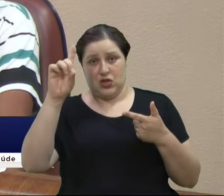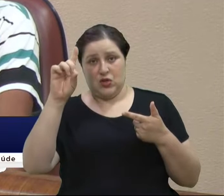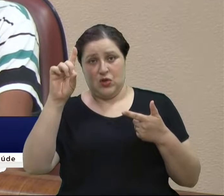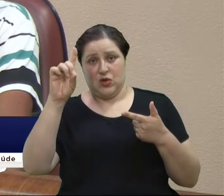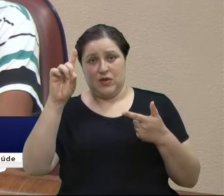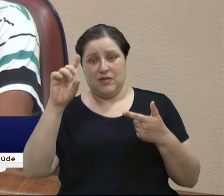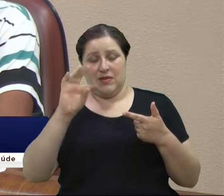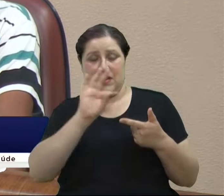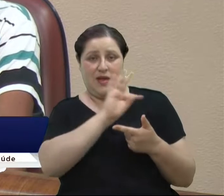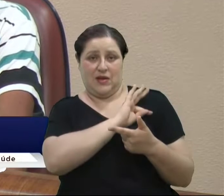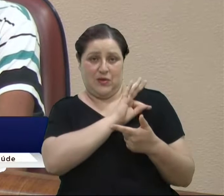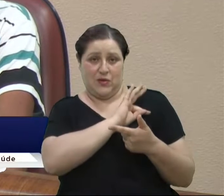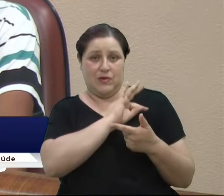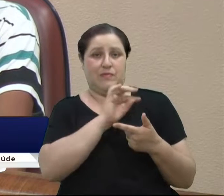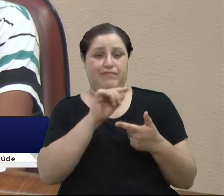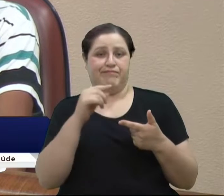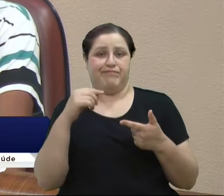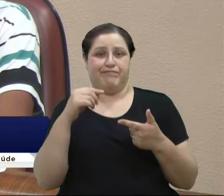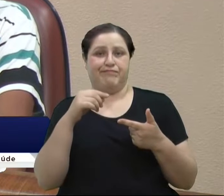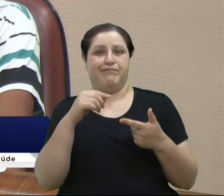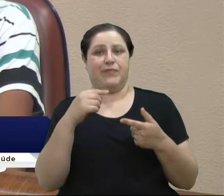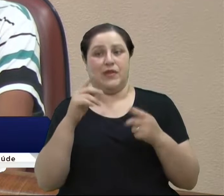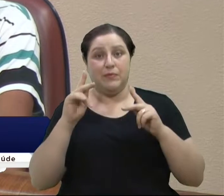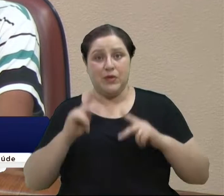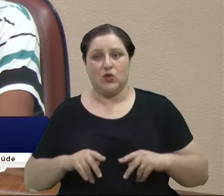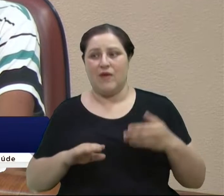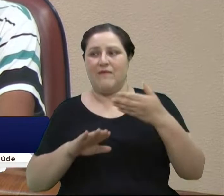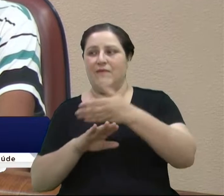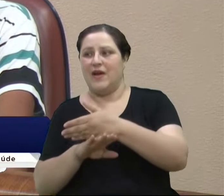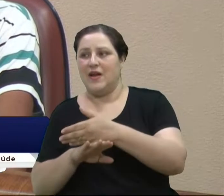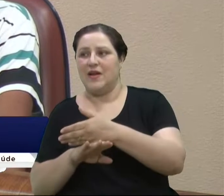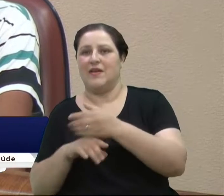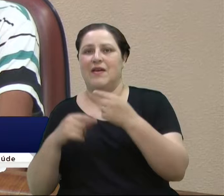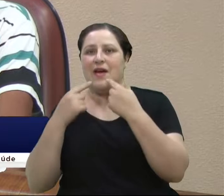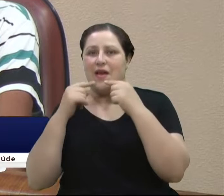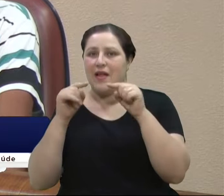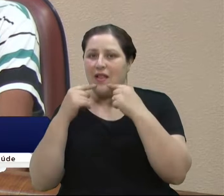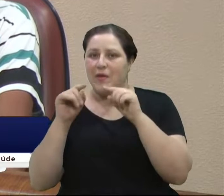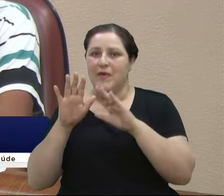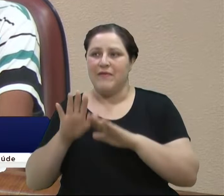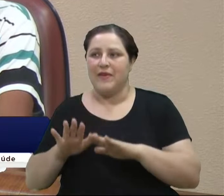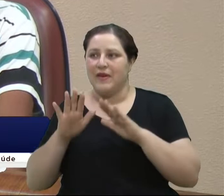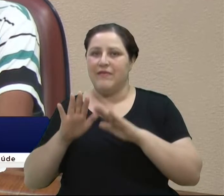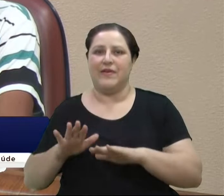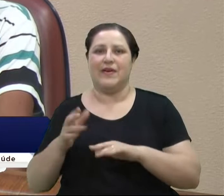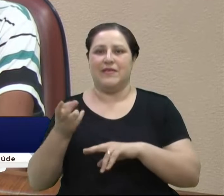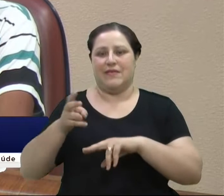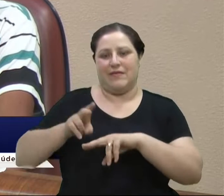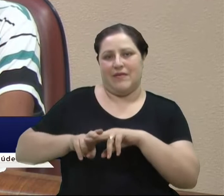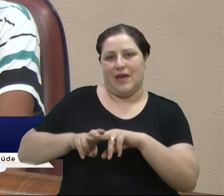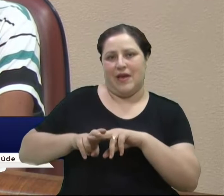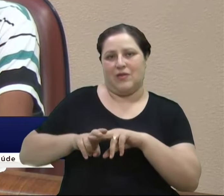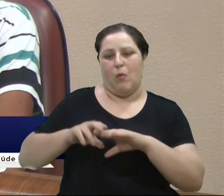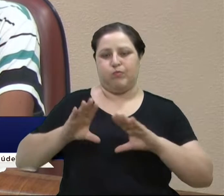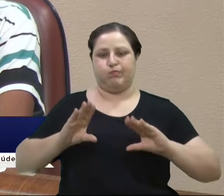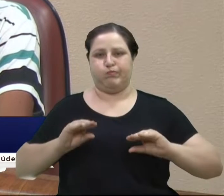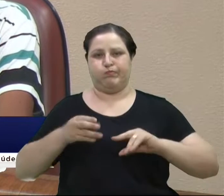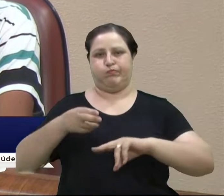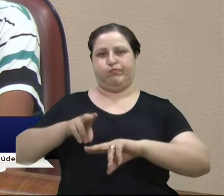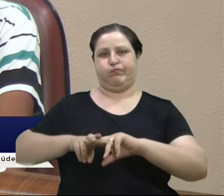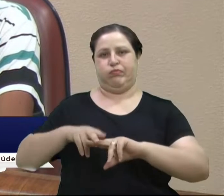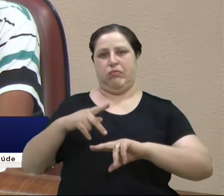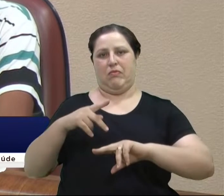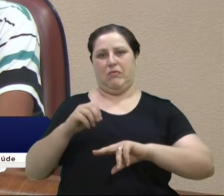poltrona. Então, acho que é importante os nobres vereadores entrar junto nessa defesa do término das obras do Hospital Geral.